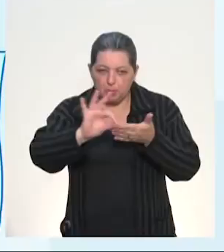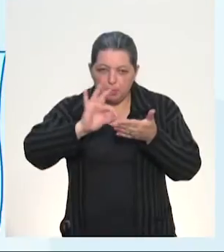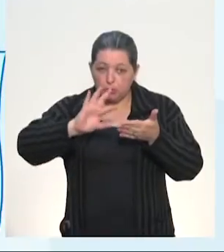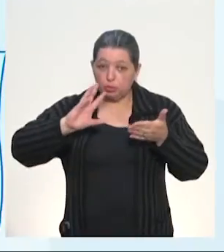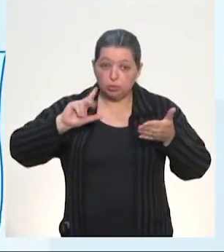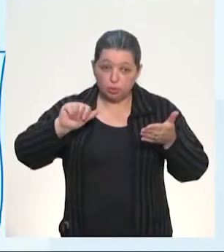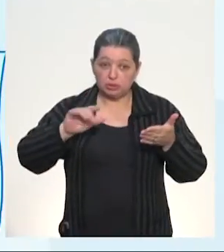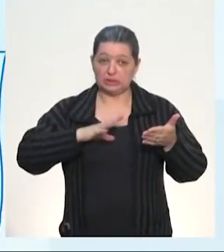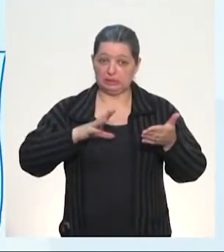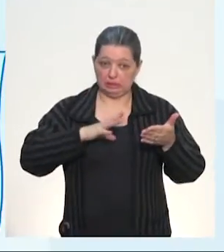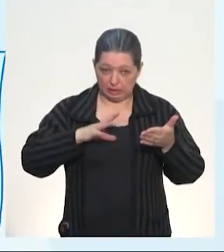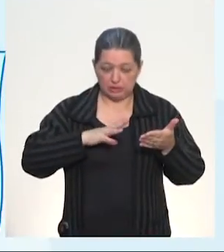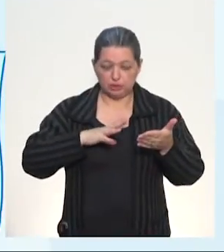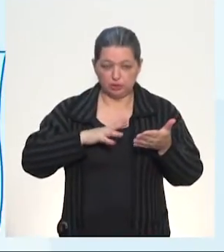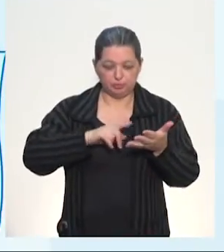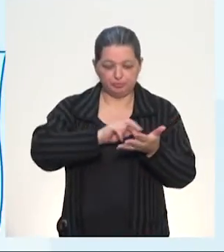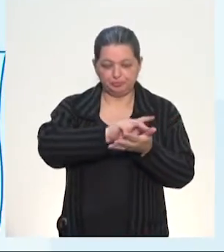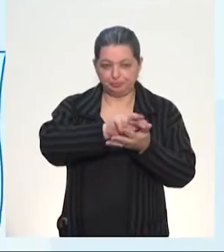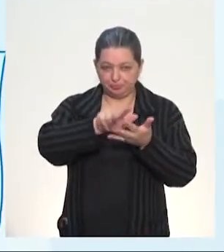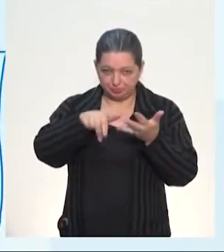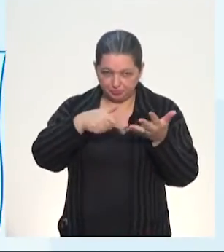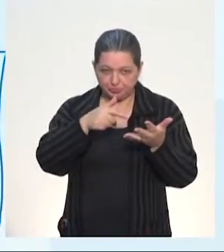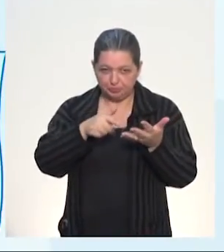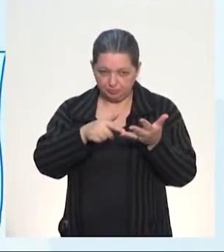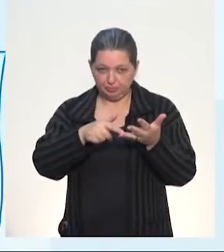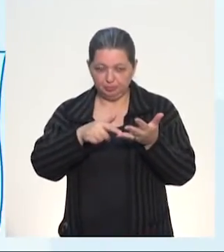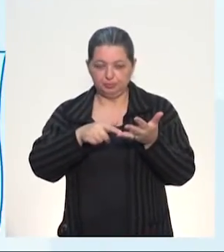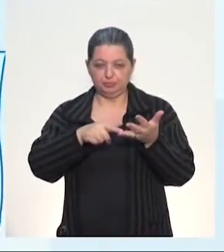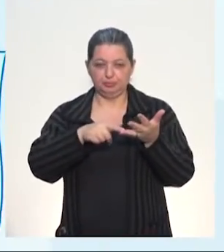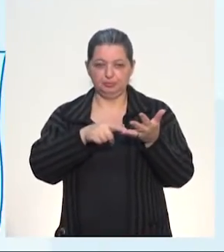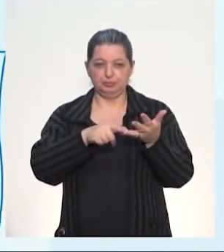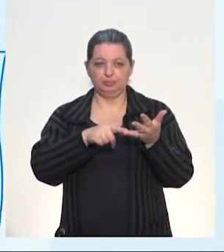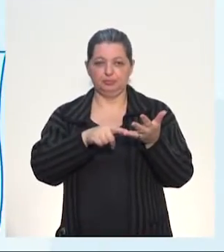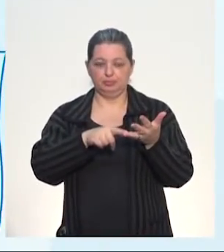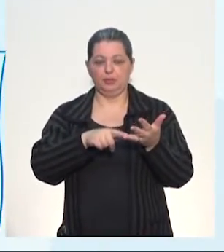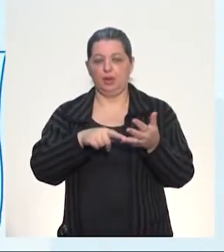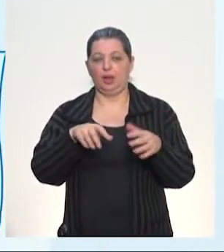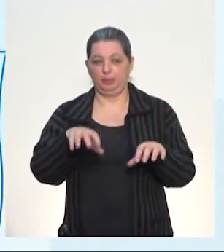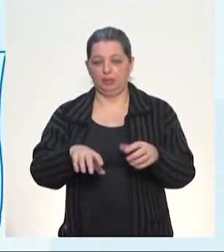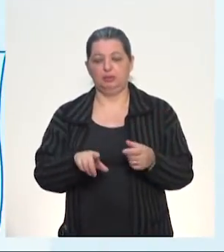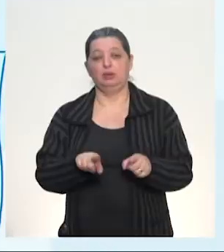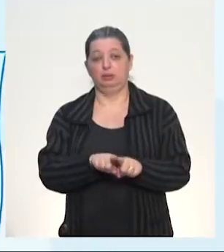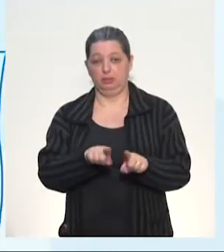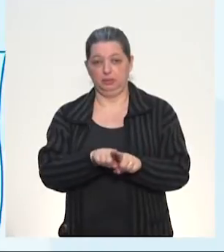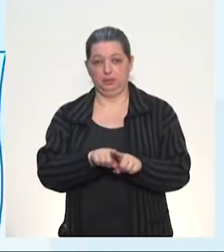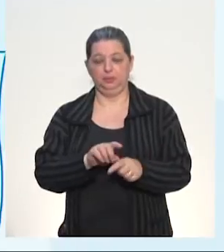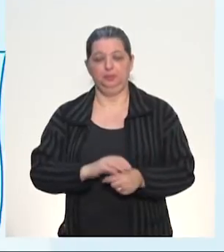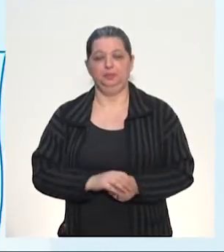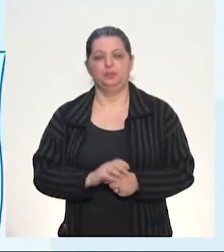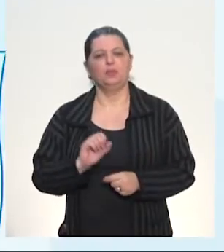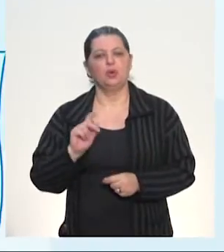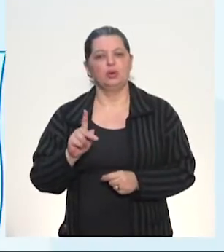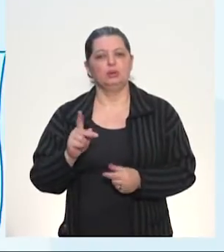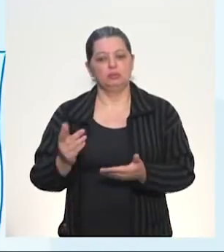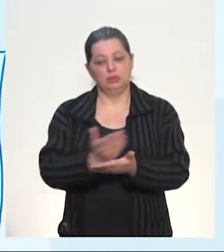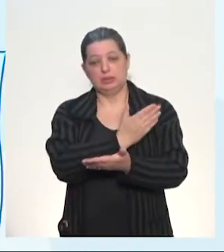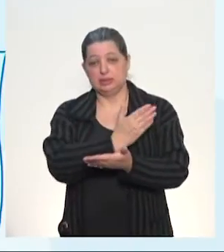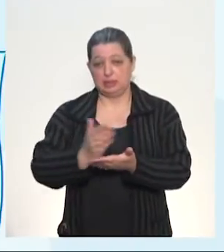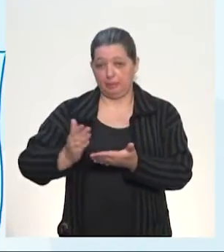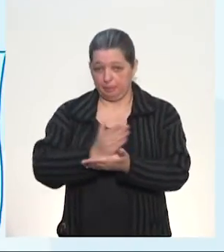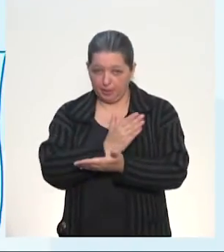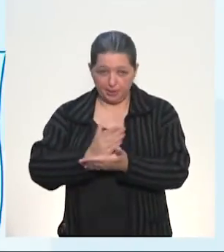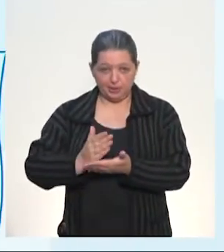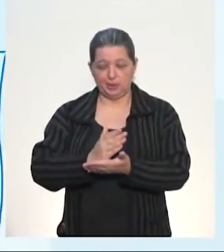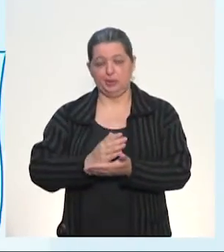então, Araçatuba, Araraquara, Botucatu, desculpe, e Brasília, ok? Separei aqui ó, em